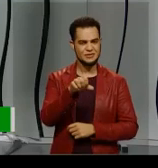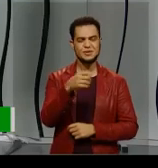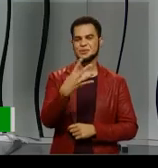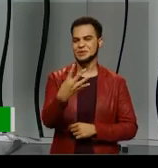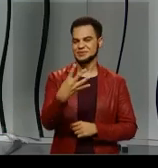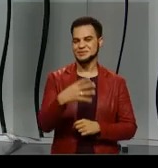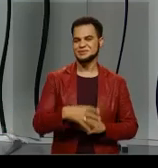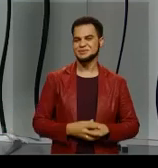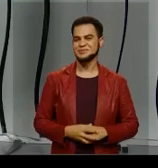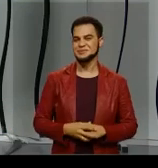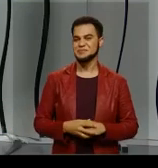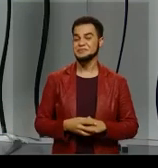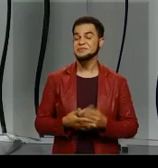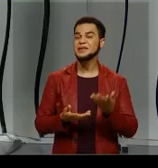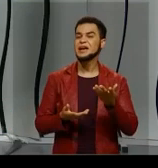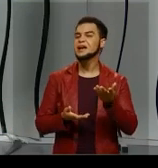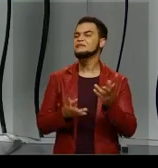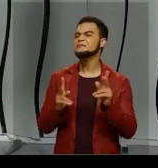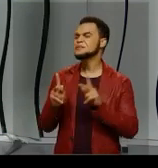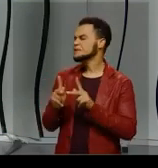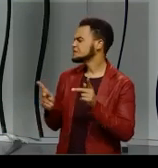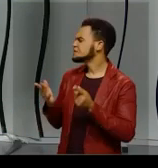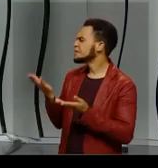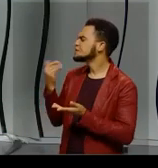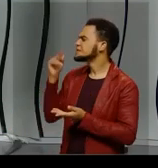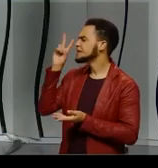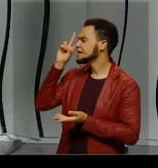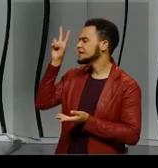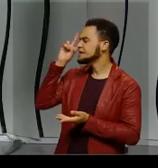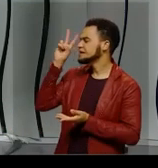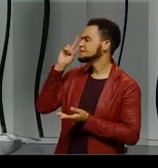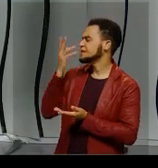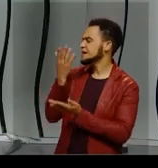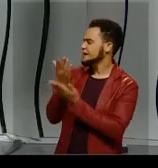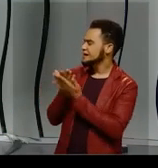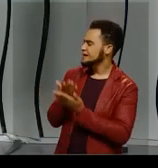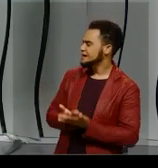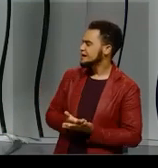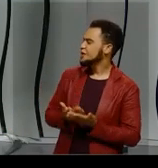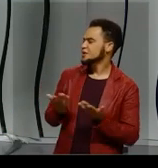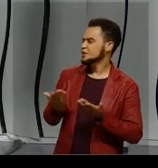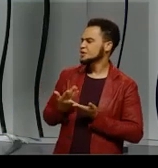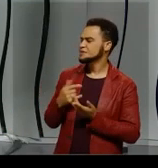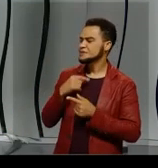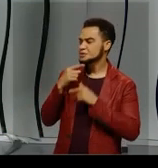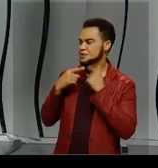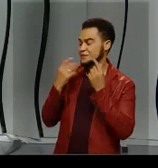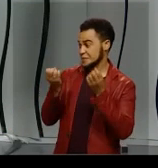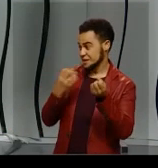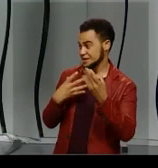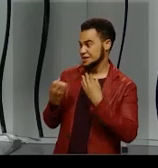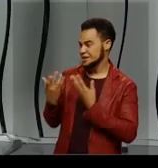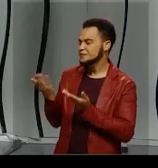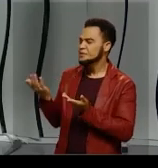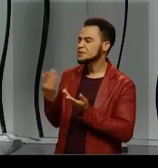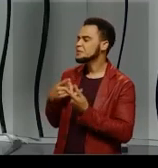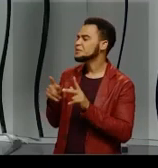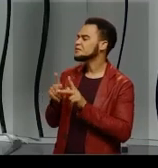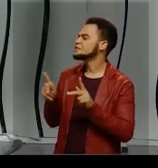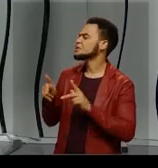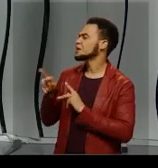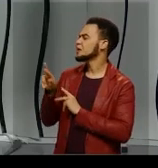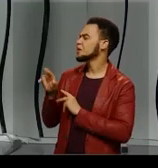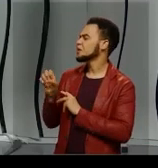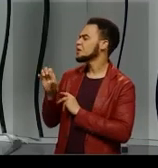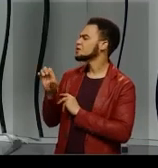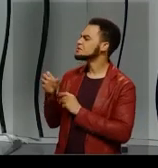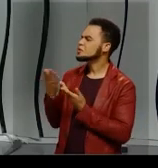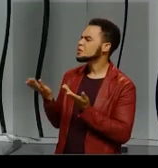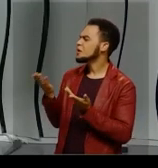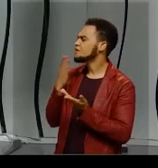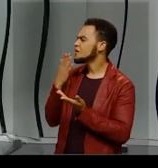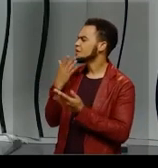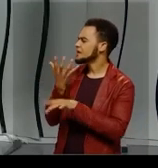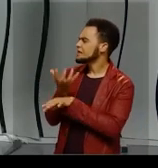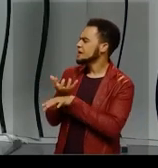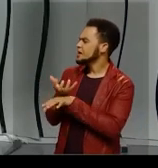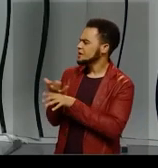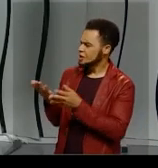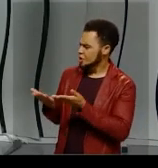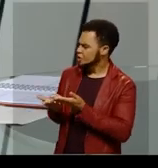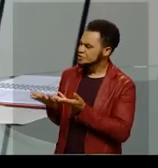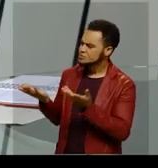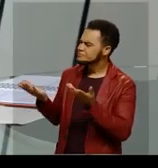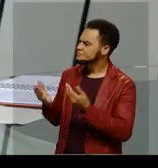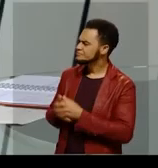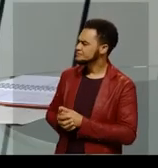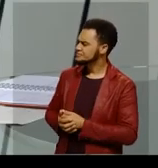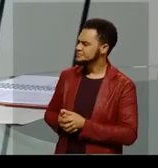vamos relembrar os temas das aulas de hoje, enquanto nós recebemos as dúvidas dos alunos? Vou começar com a professora Rose. Qual foi o conteúdo abordado hoje,